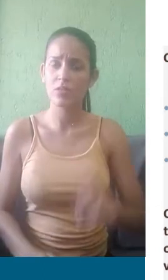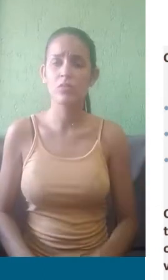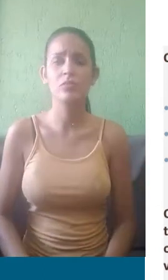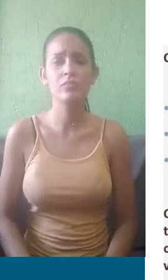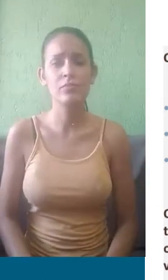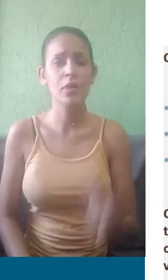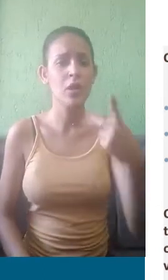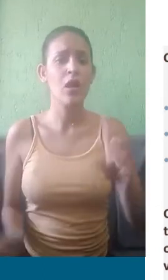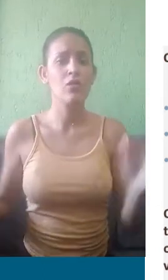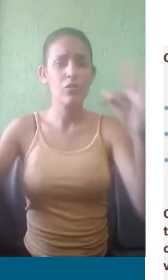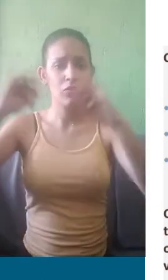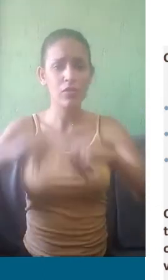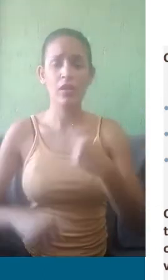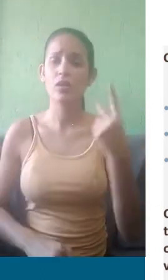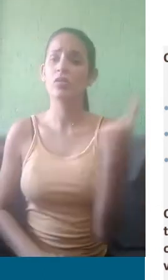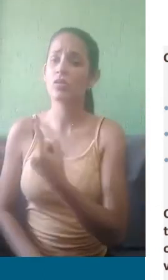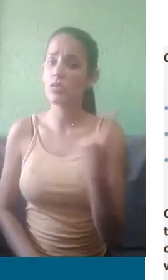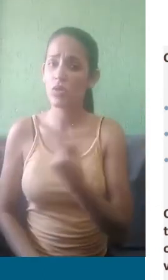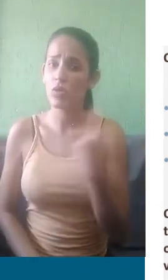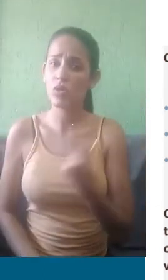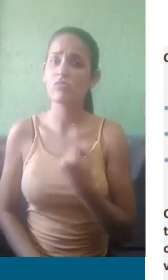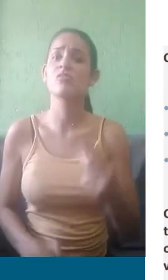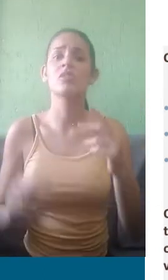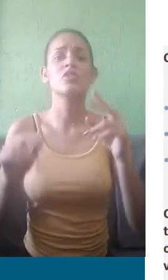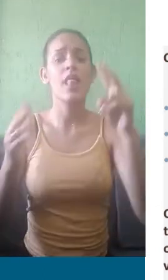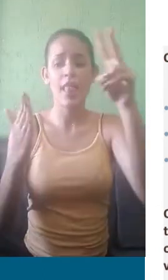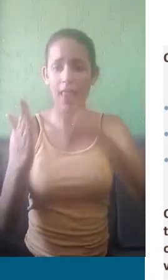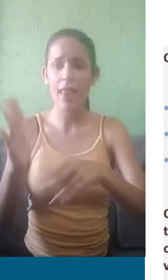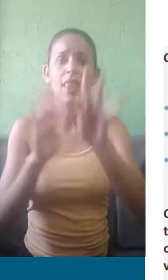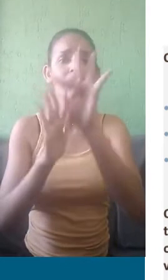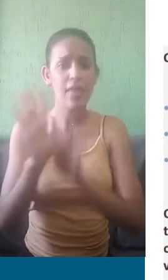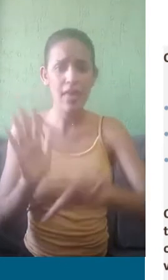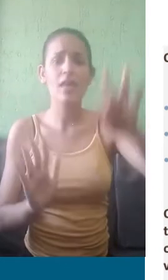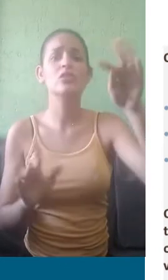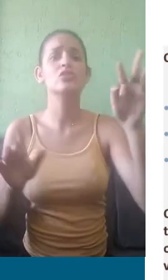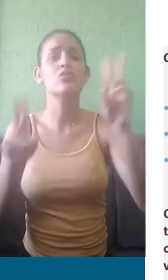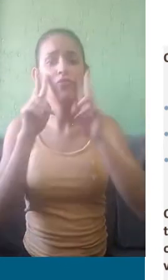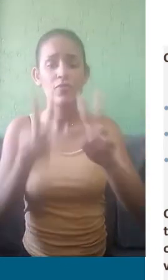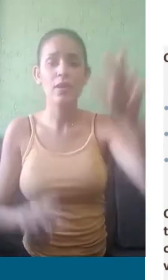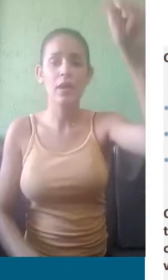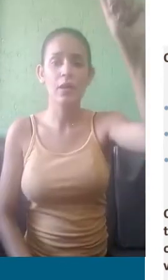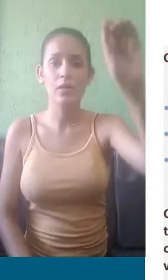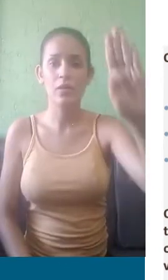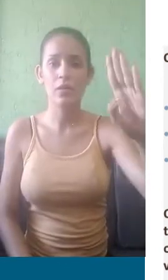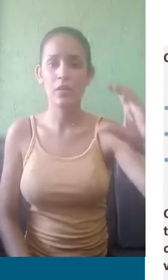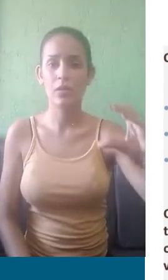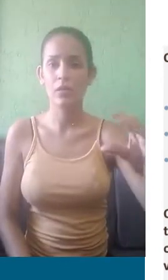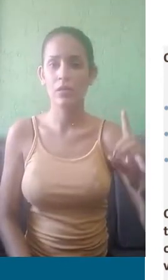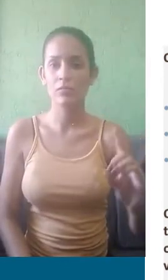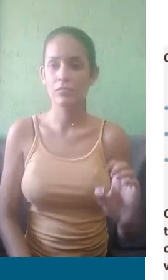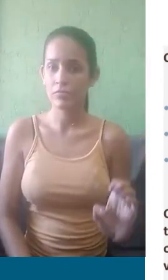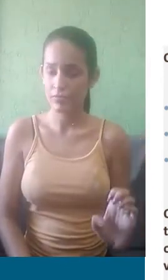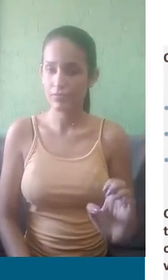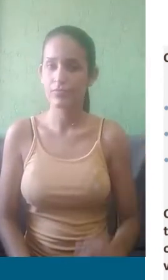e por fim analisaremos aquelas questões com seus textos enunciados e alternativas sob a ótica desses